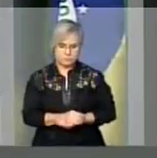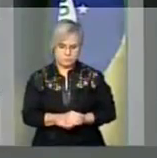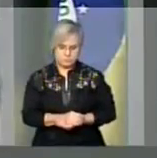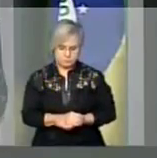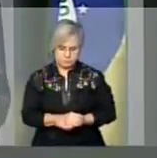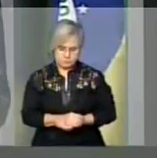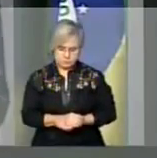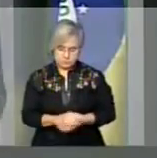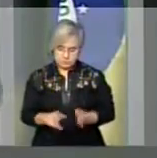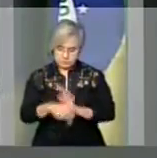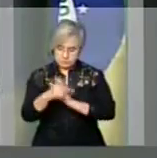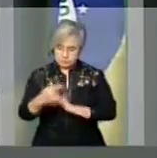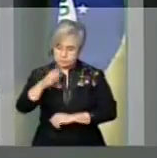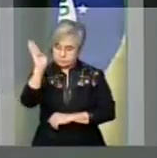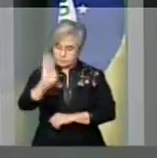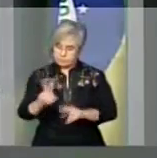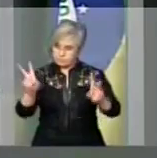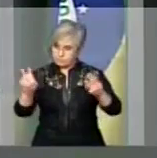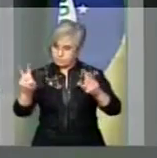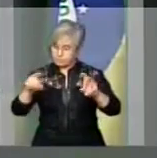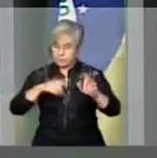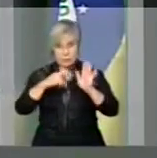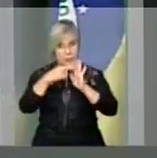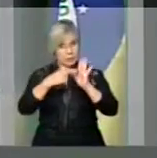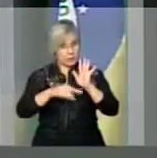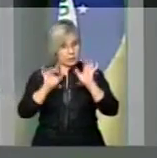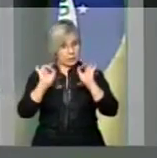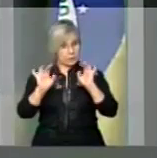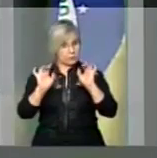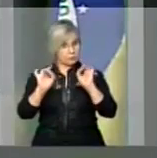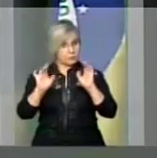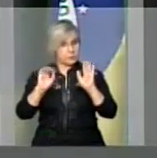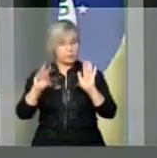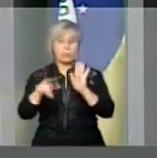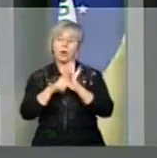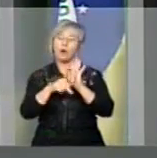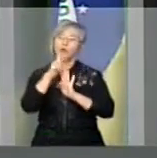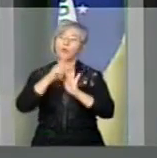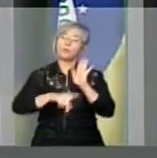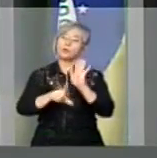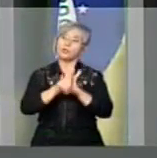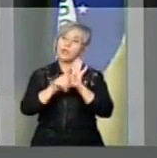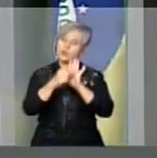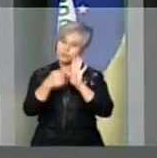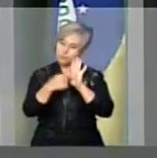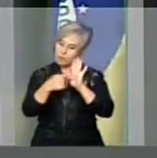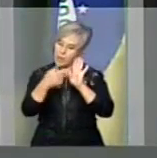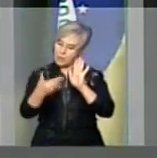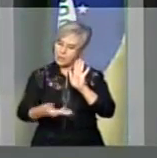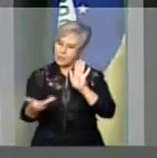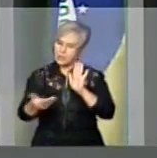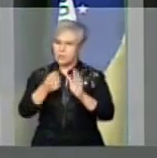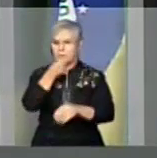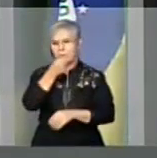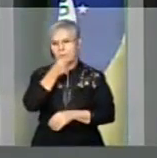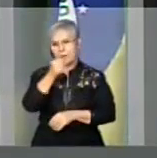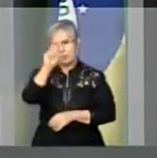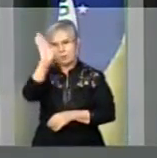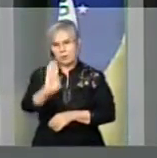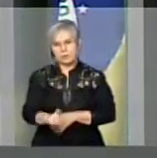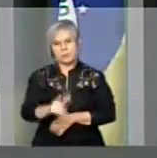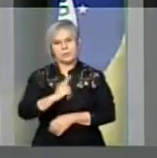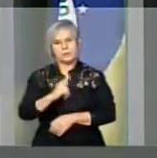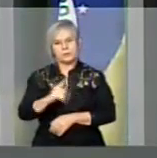No caso brasileiro, como haverá regra específica baseada no projeto de lei em referência, a imprensa nacional contará